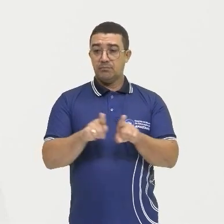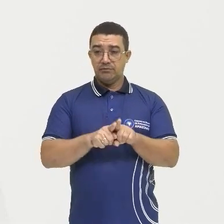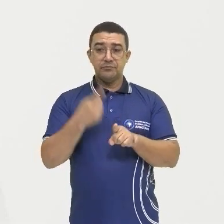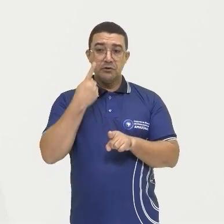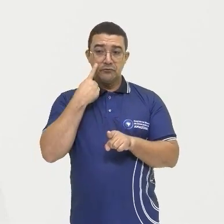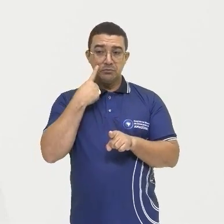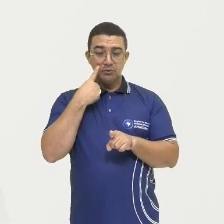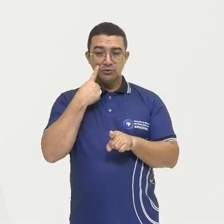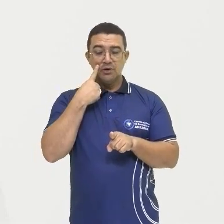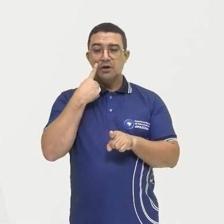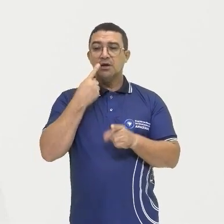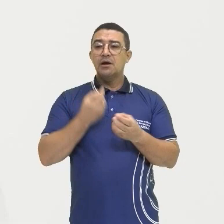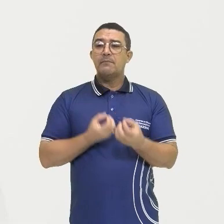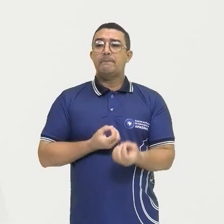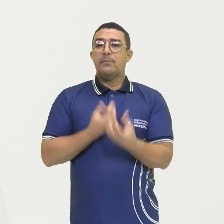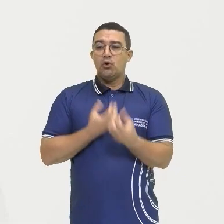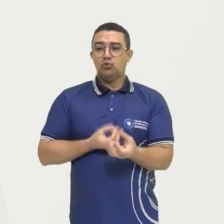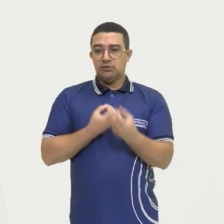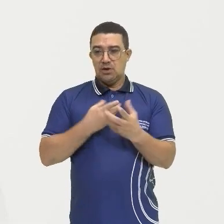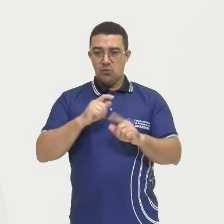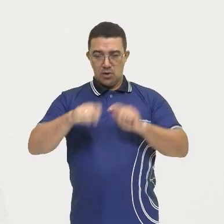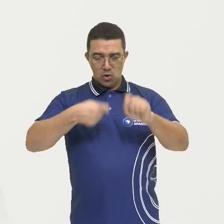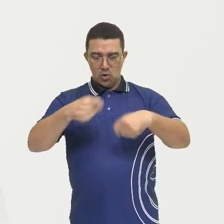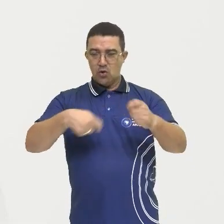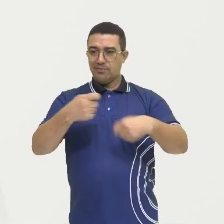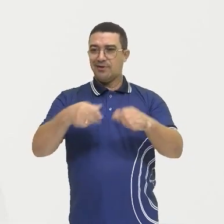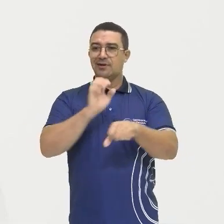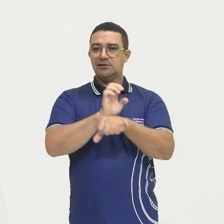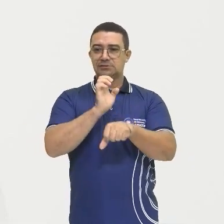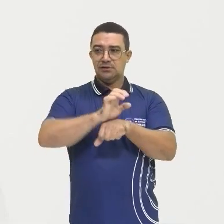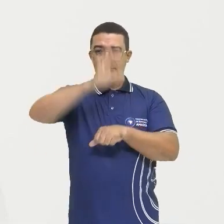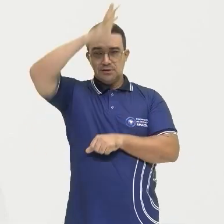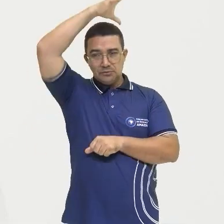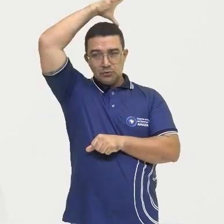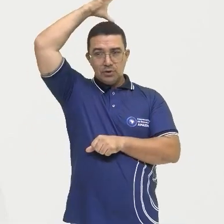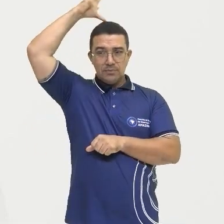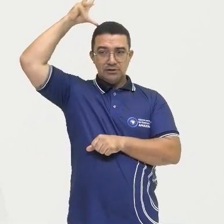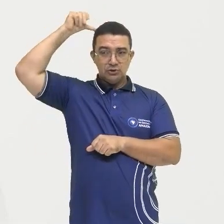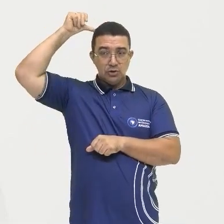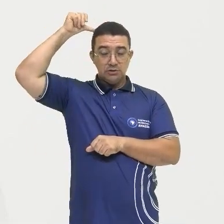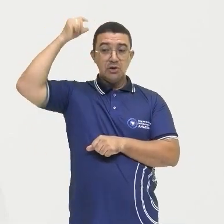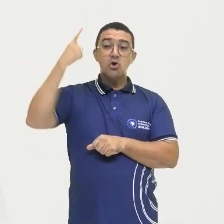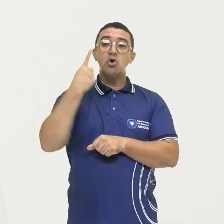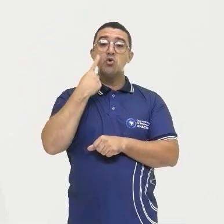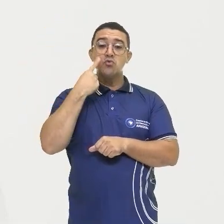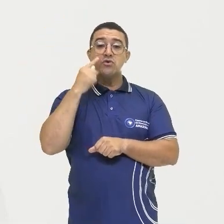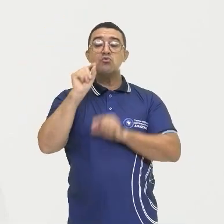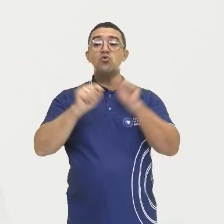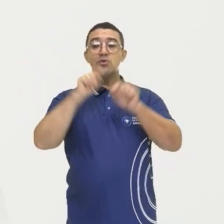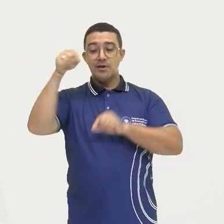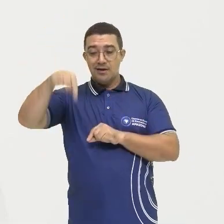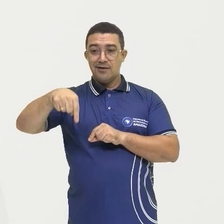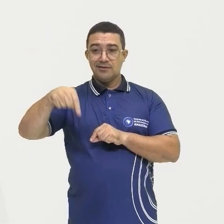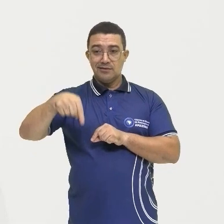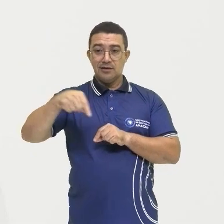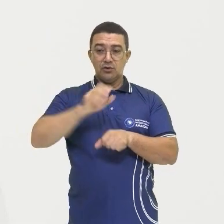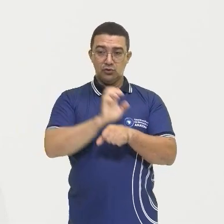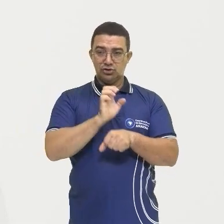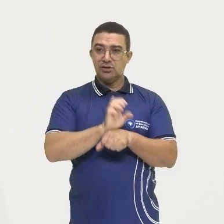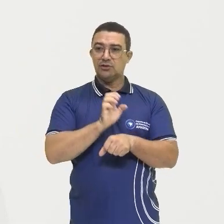Amazonas, tá certo? Então nós vimos que nós temos no estado do Amazonas uma produção